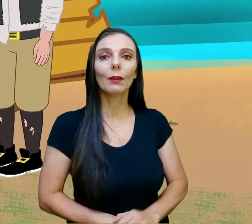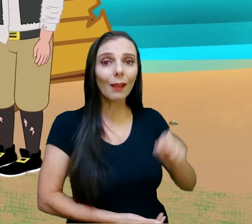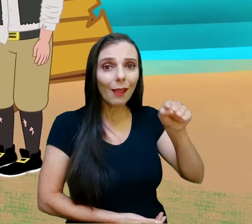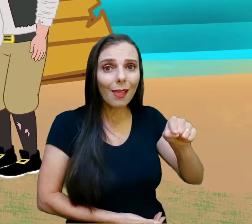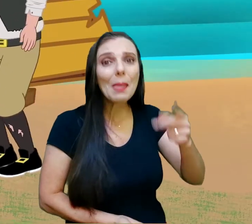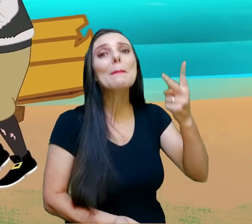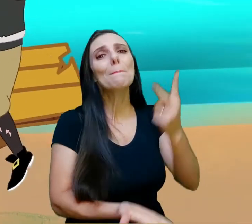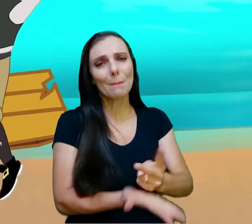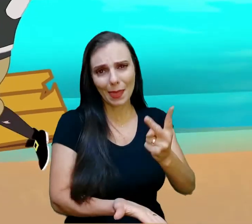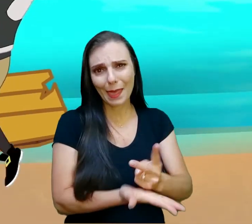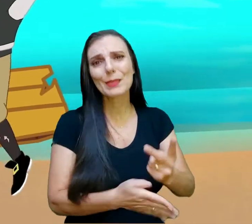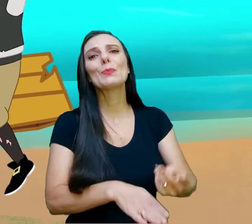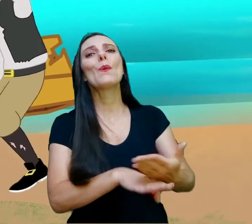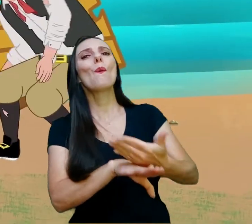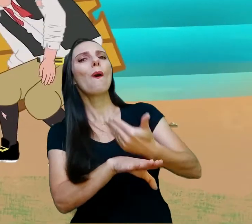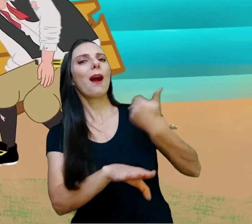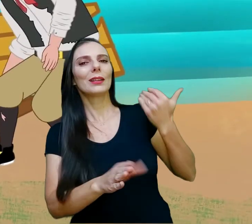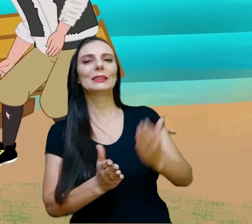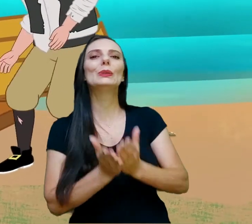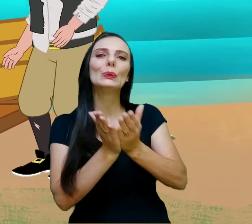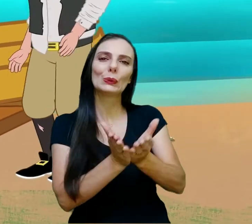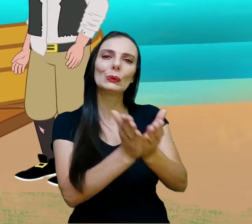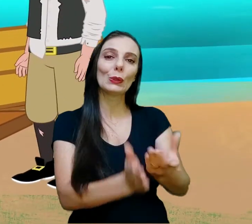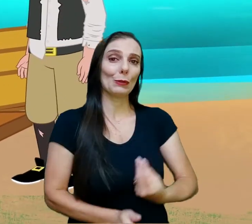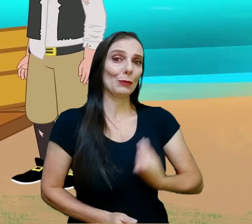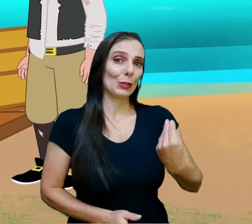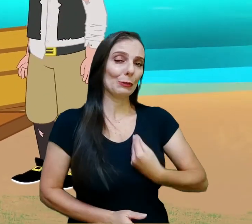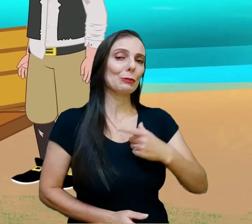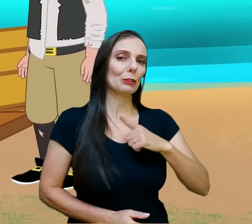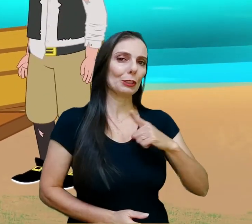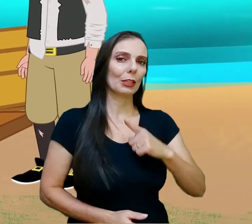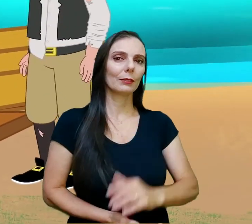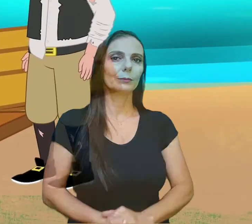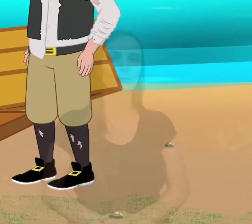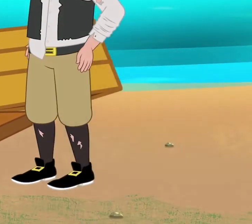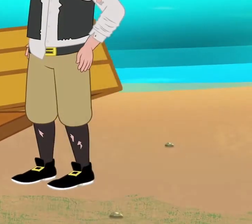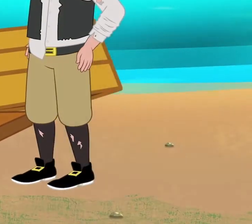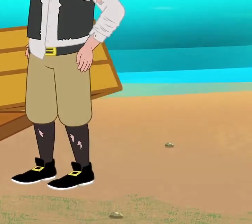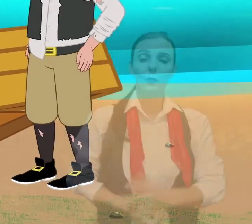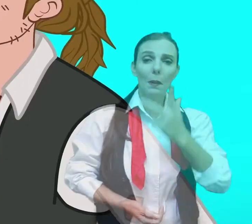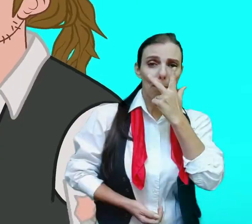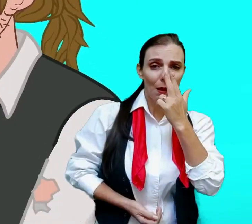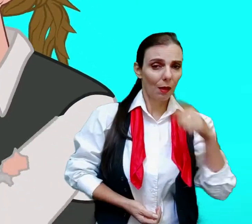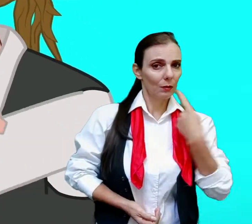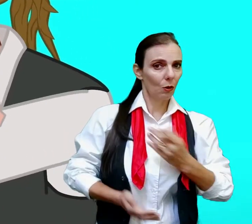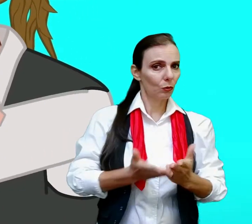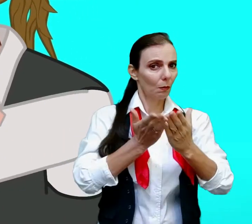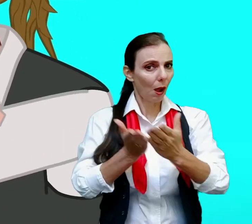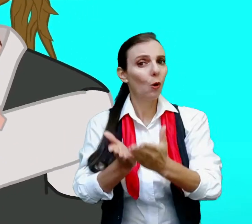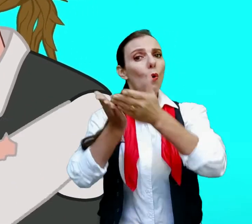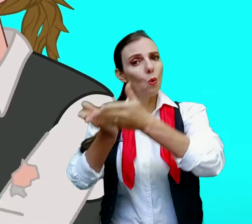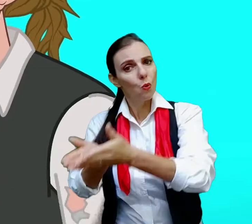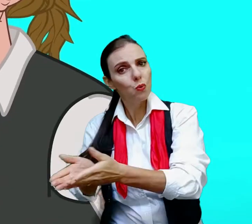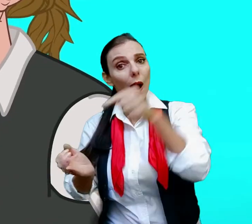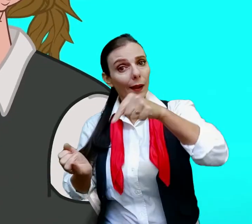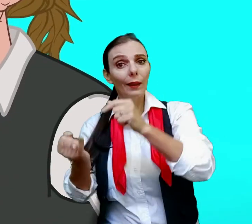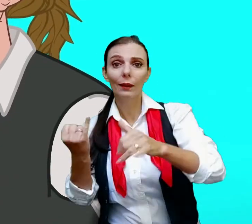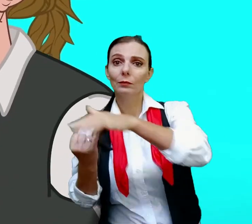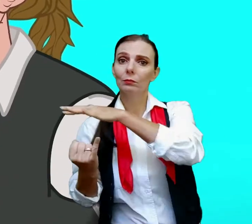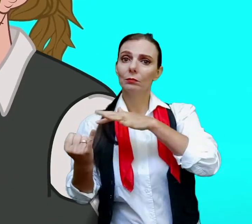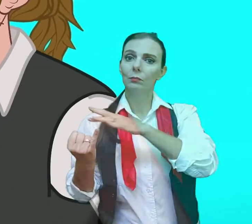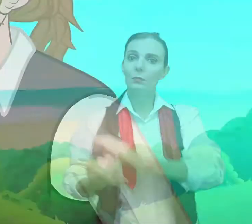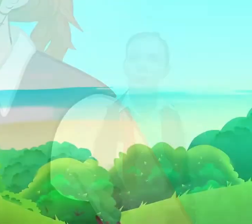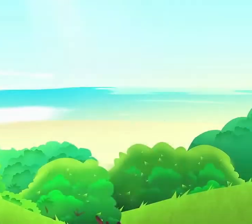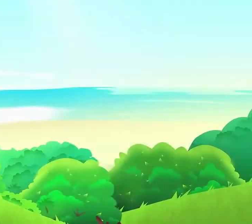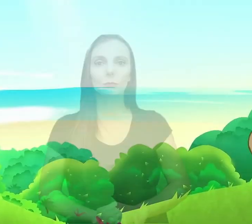remo. E esse barquinho era aquele em que ele estava quando o navio afundou. Aparentemente, nosso barco atingiu a costa nesta